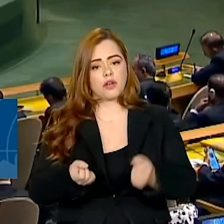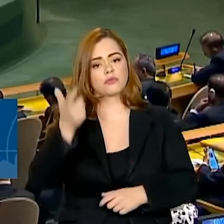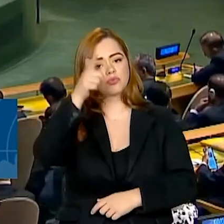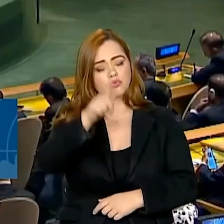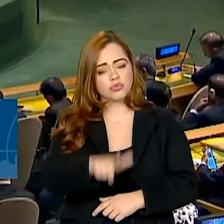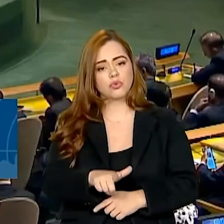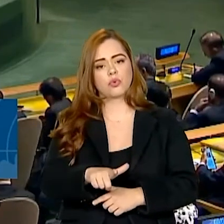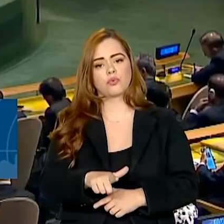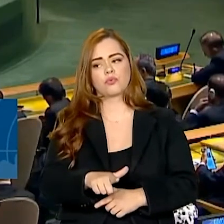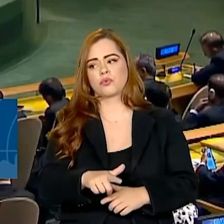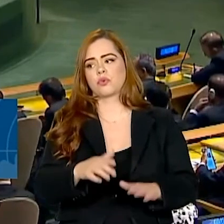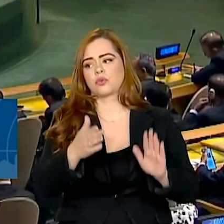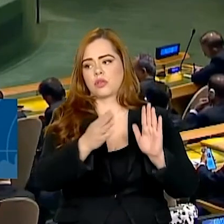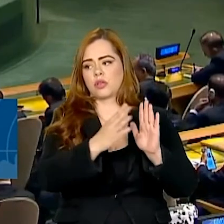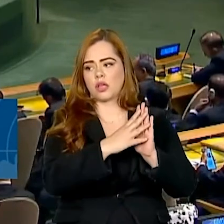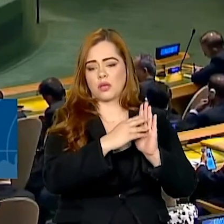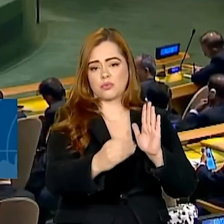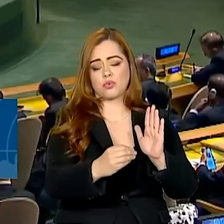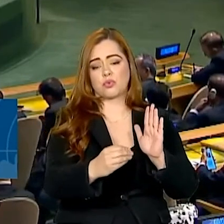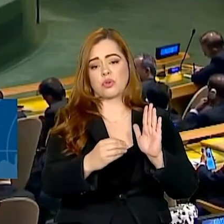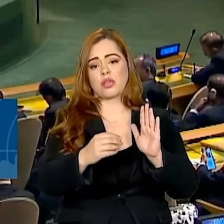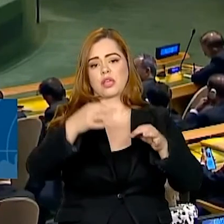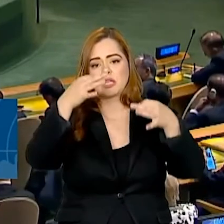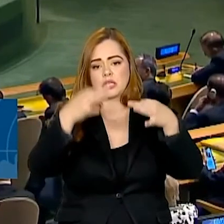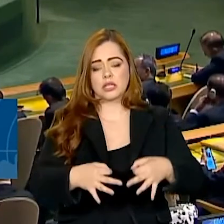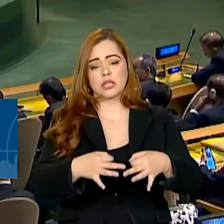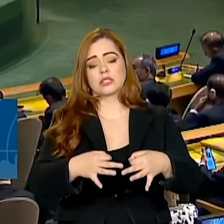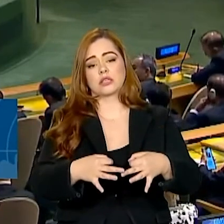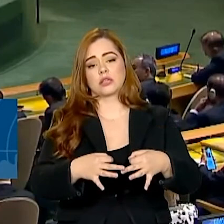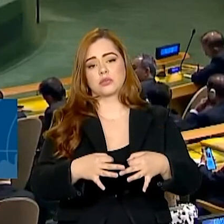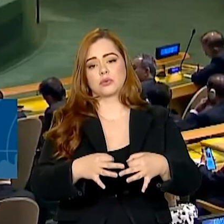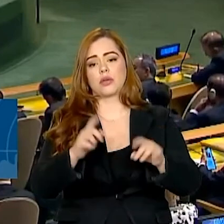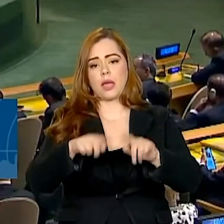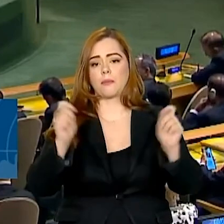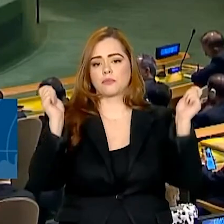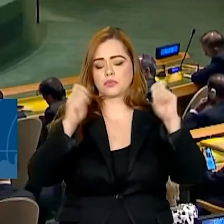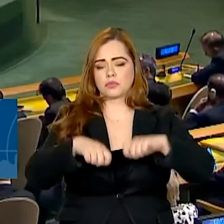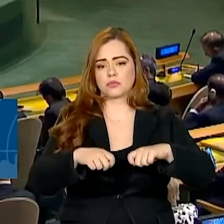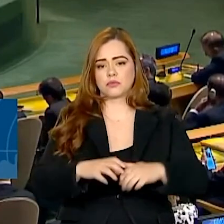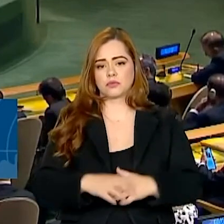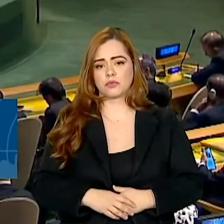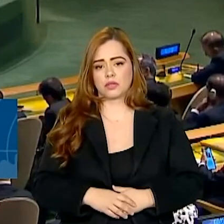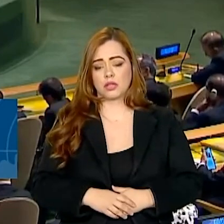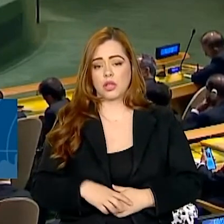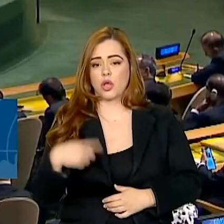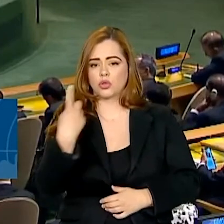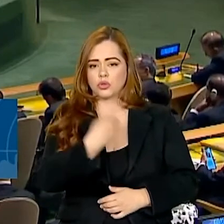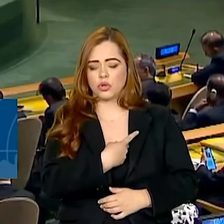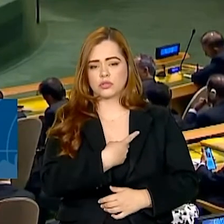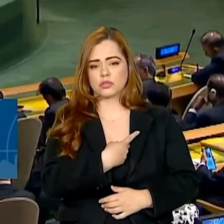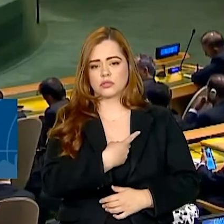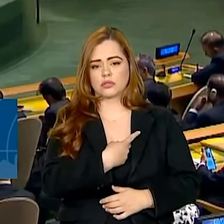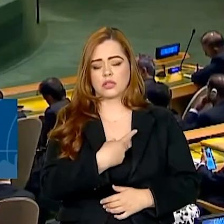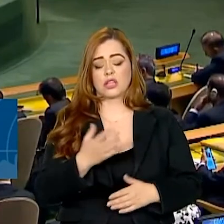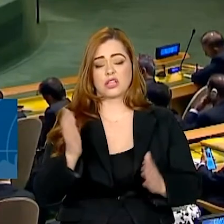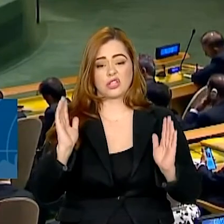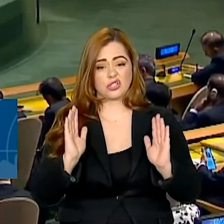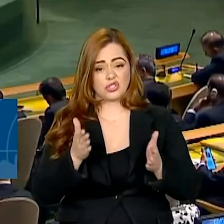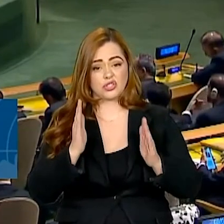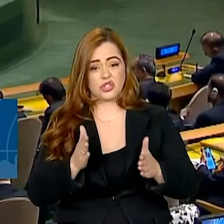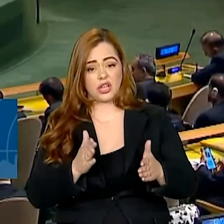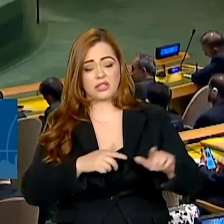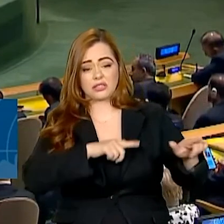modelo socialmente justo e ambientalmente sustentável é possível. Estamos na vanguarda